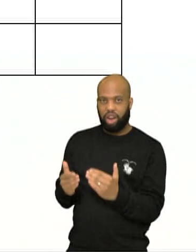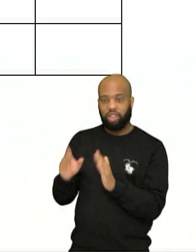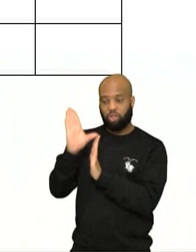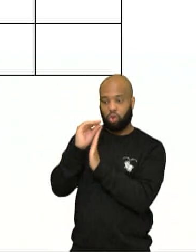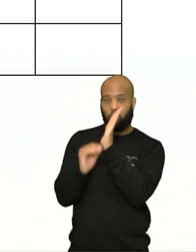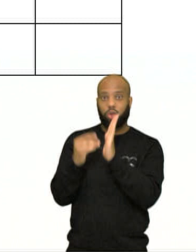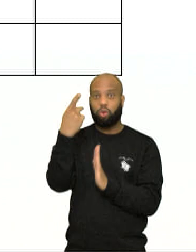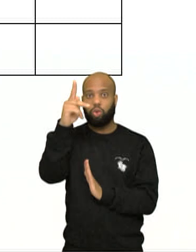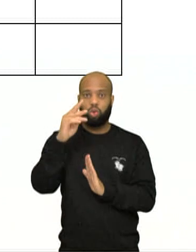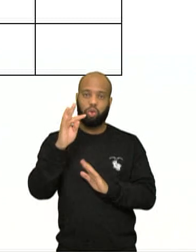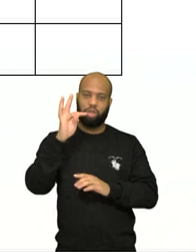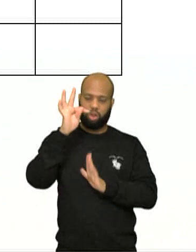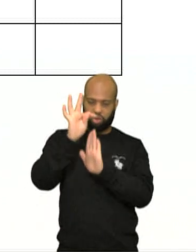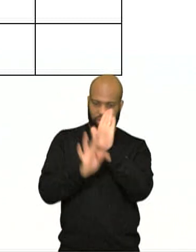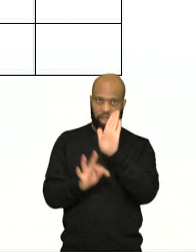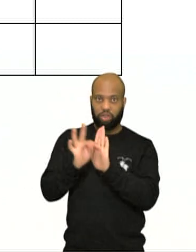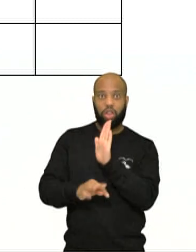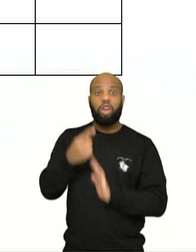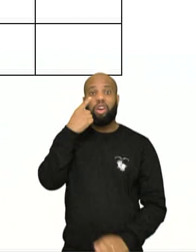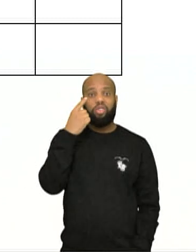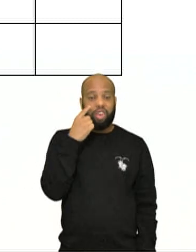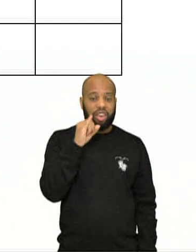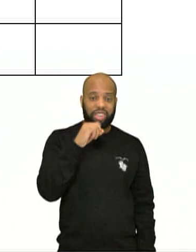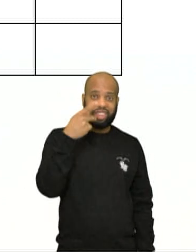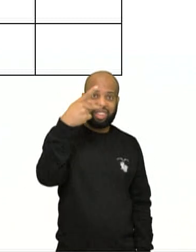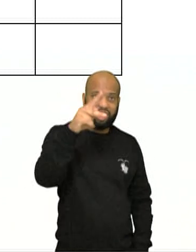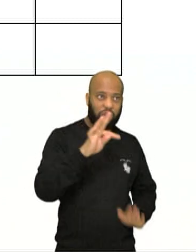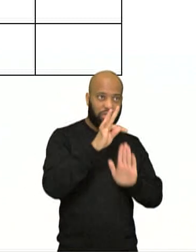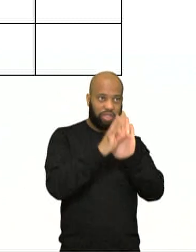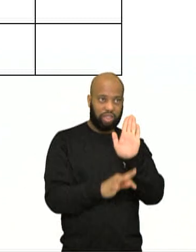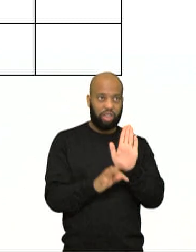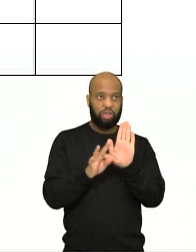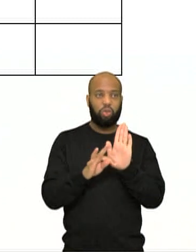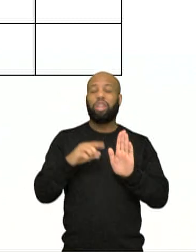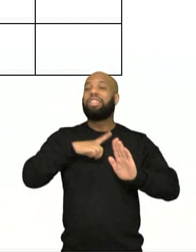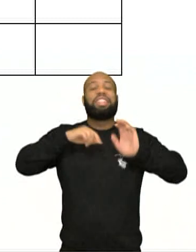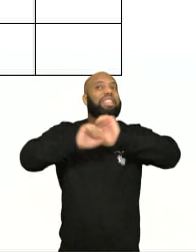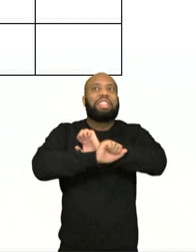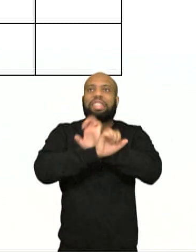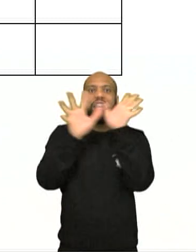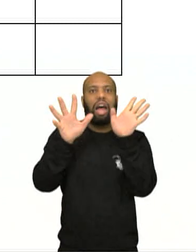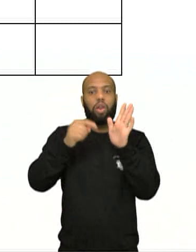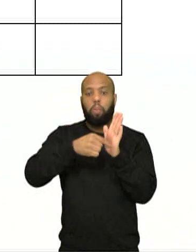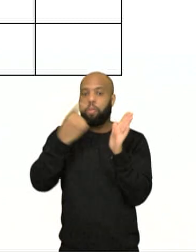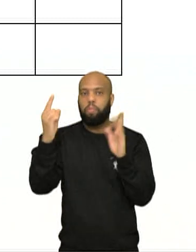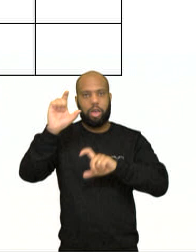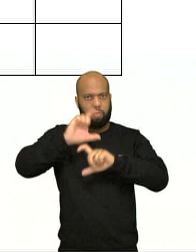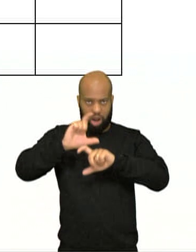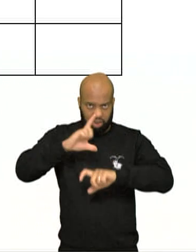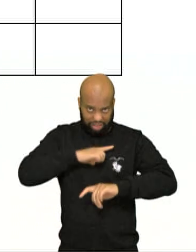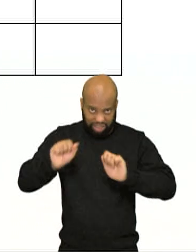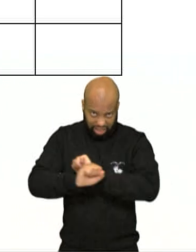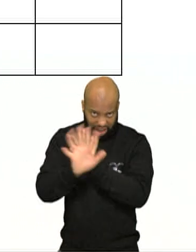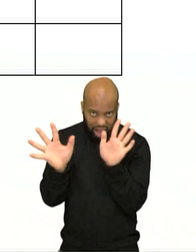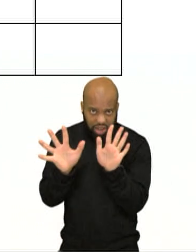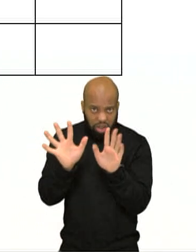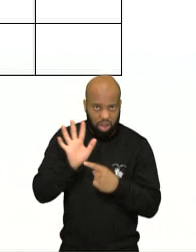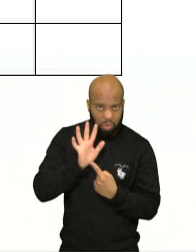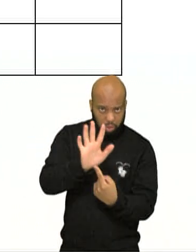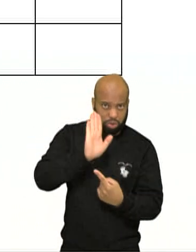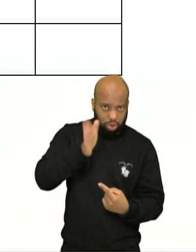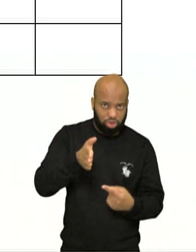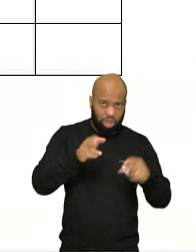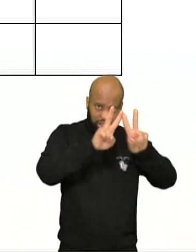seu artigo. Verifique se o seu artigo, o tema, está claro já no primeiro parágrafo, se você já apresentou